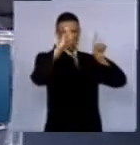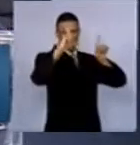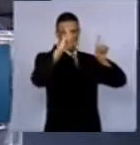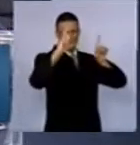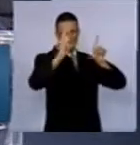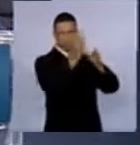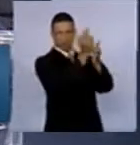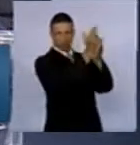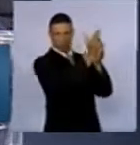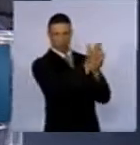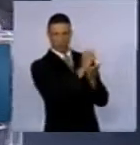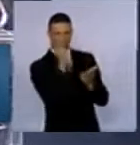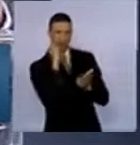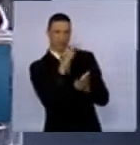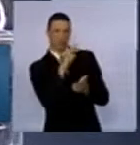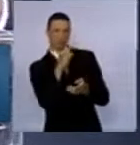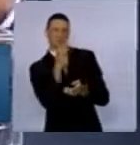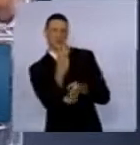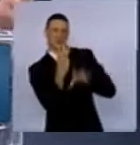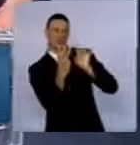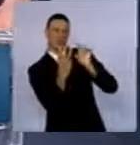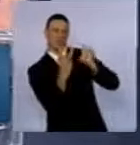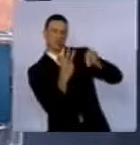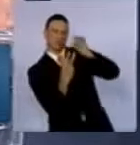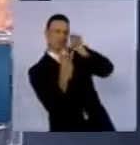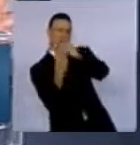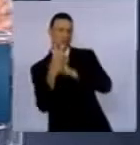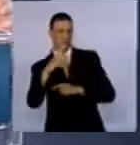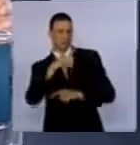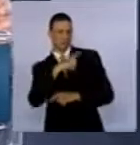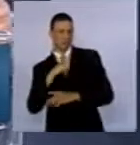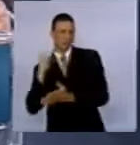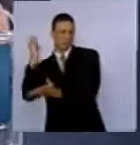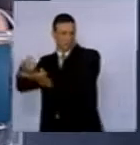para as TVs abertas. Então, é um mercado que começa a aflorar,